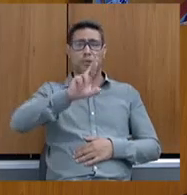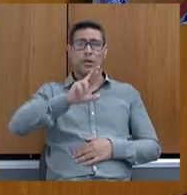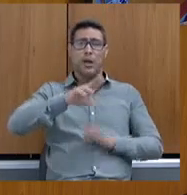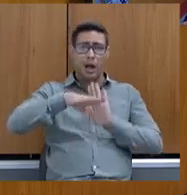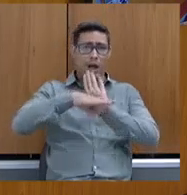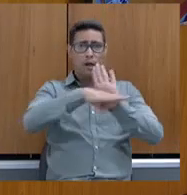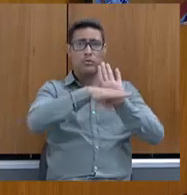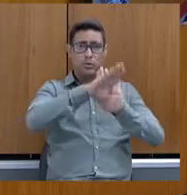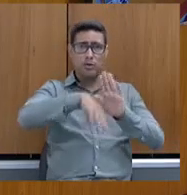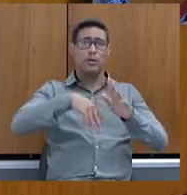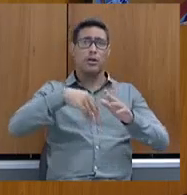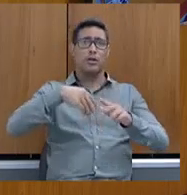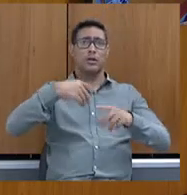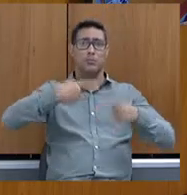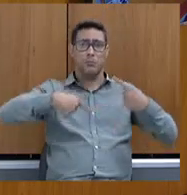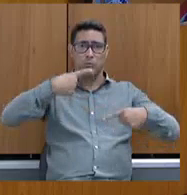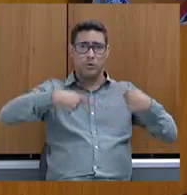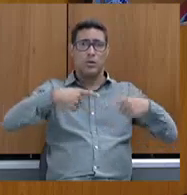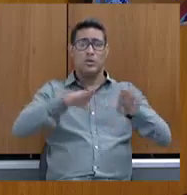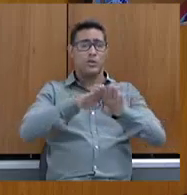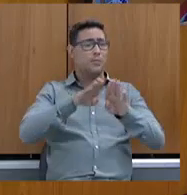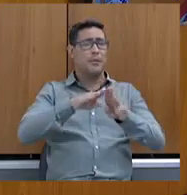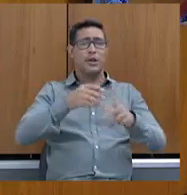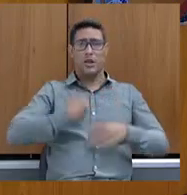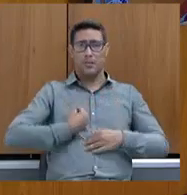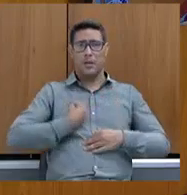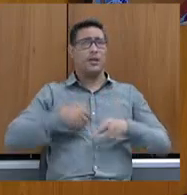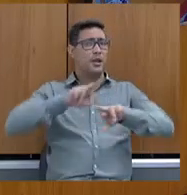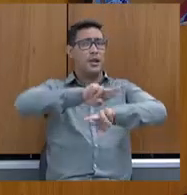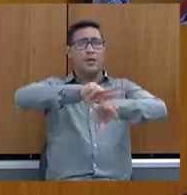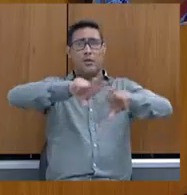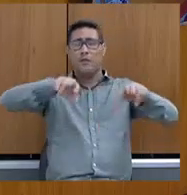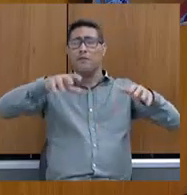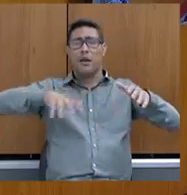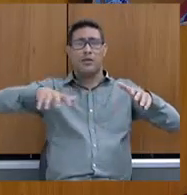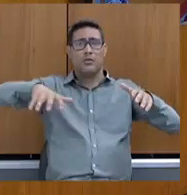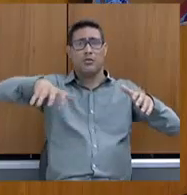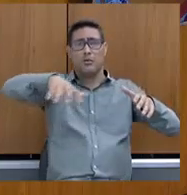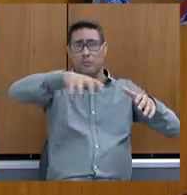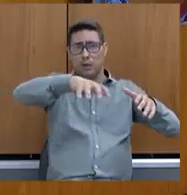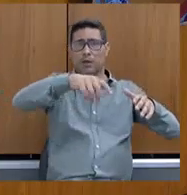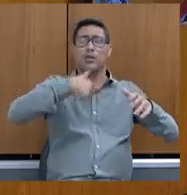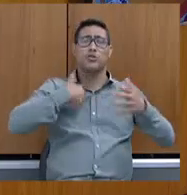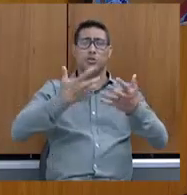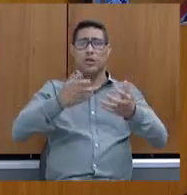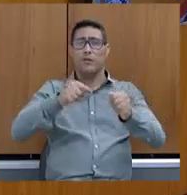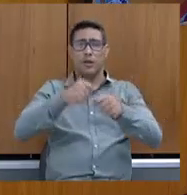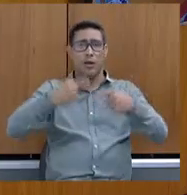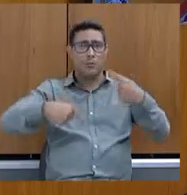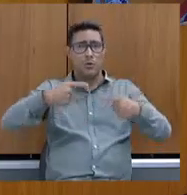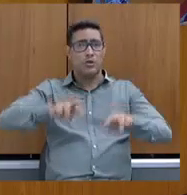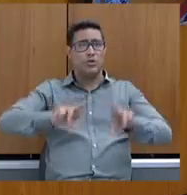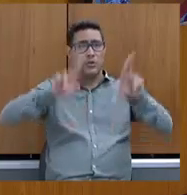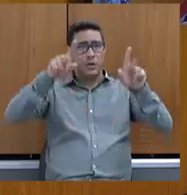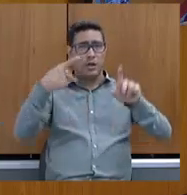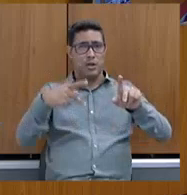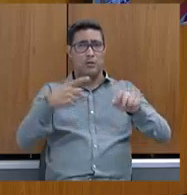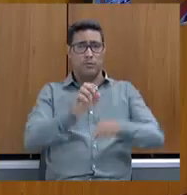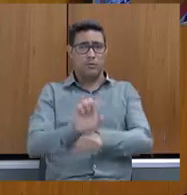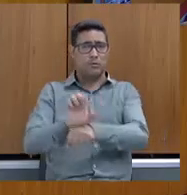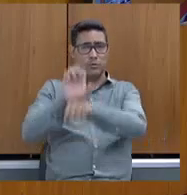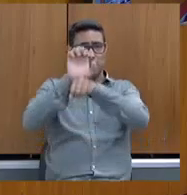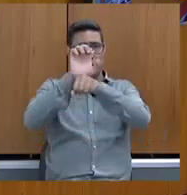nessa casa e em vários espaços é para dizer que nós podemos e queremos fazer diferente uma política para o nosso estado